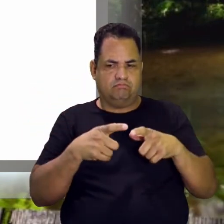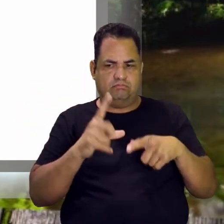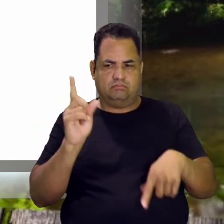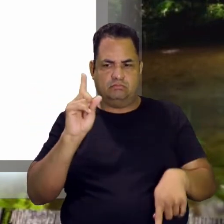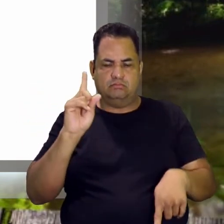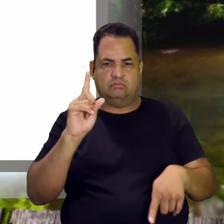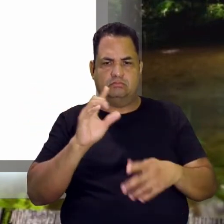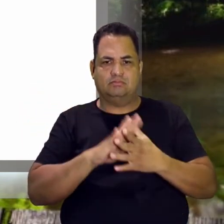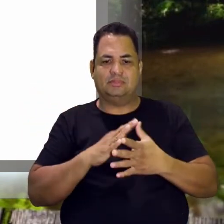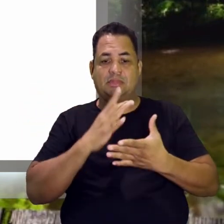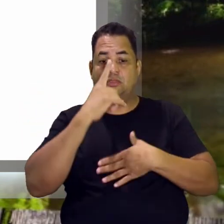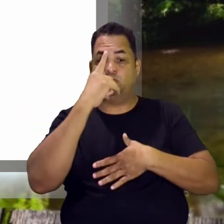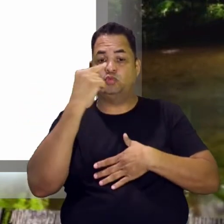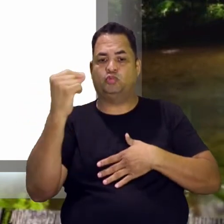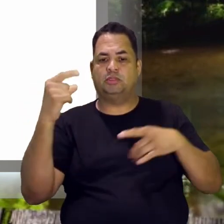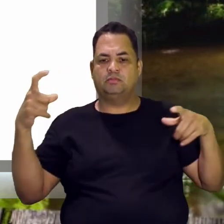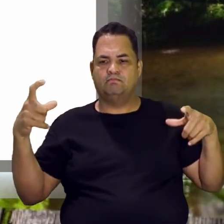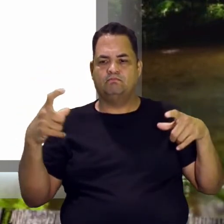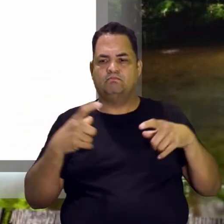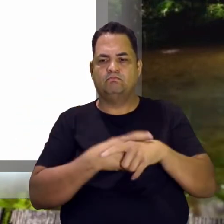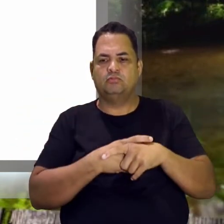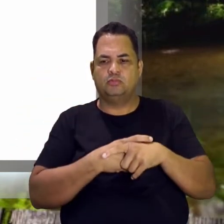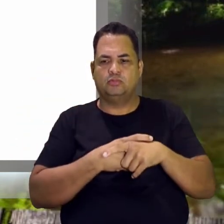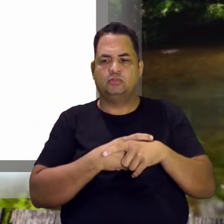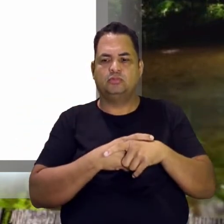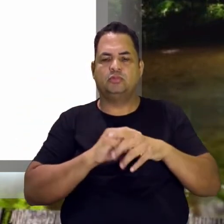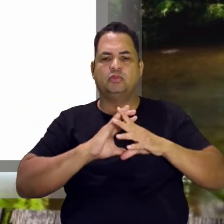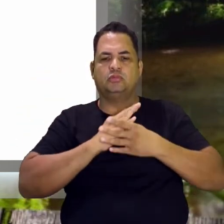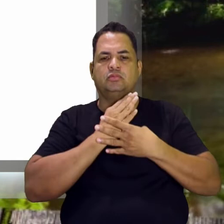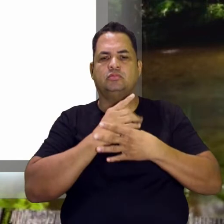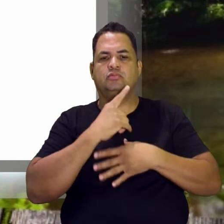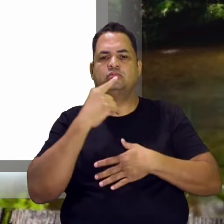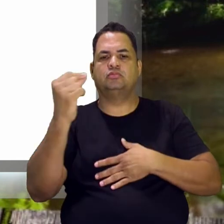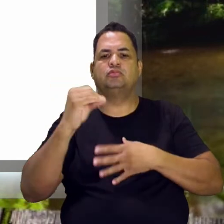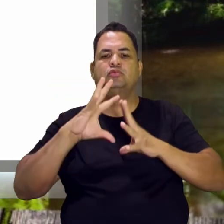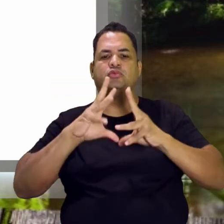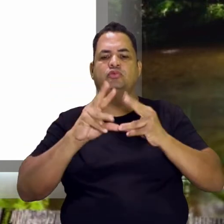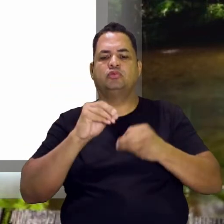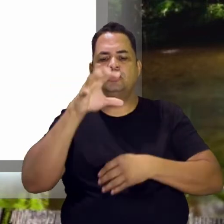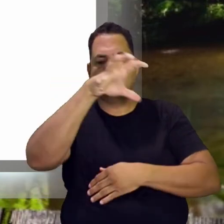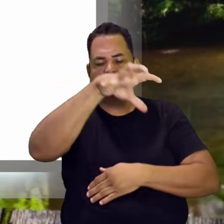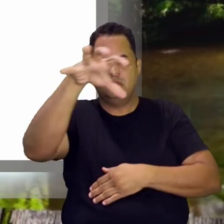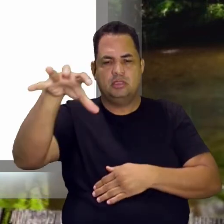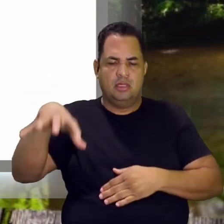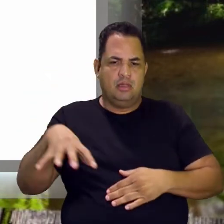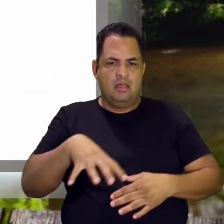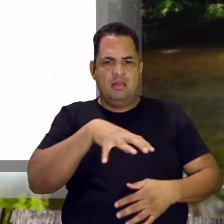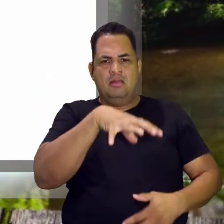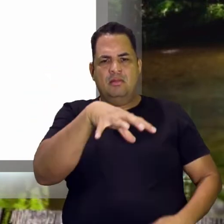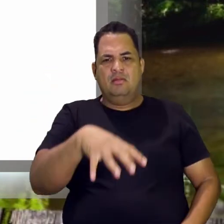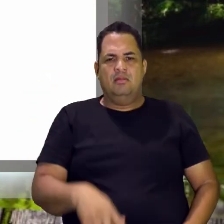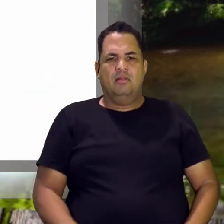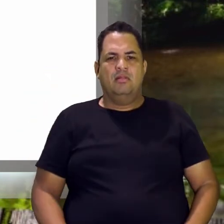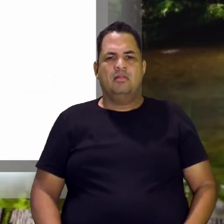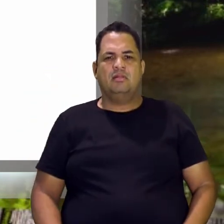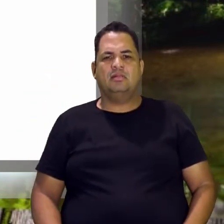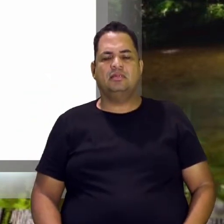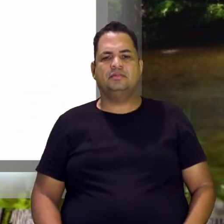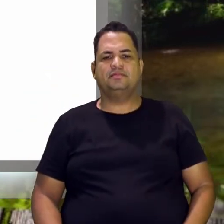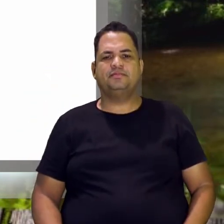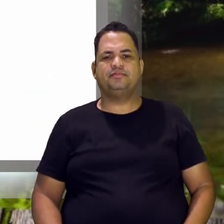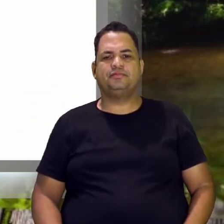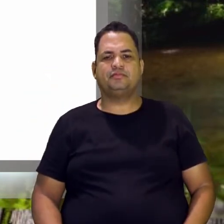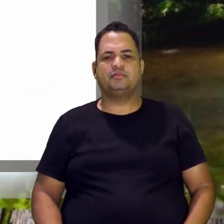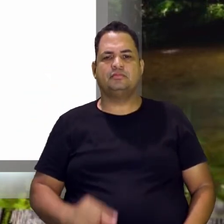tem que desaparecer por completo de todos os lugares. Não pode estar povoando lugar nenhum. Se houver só